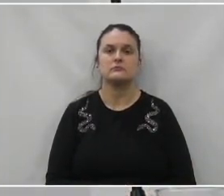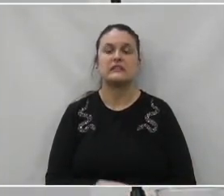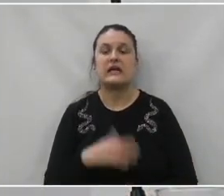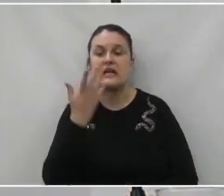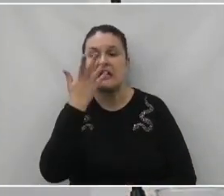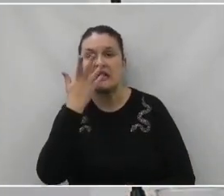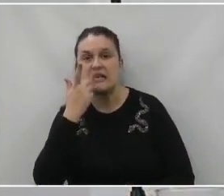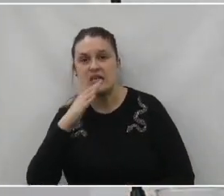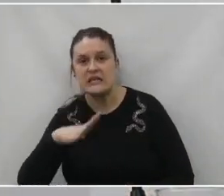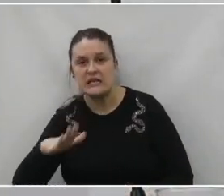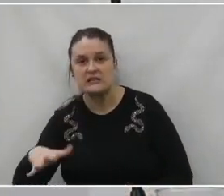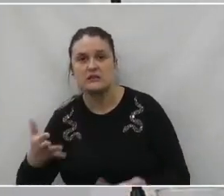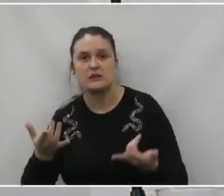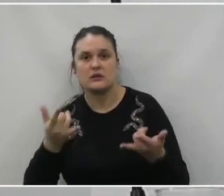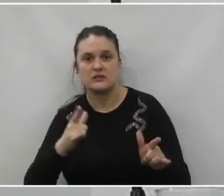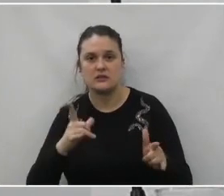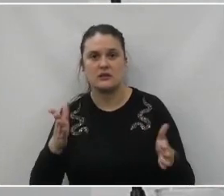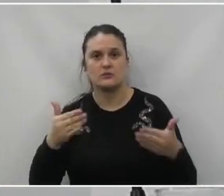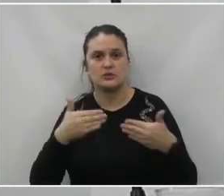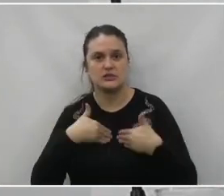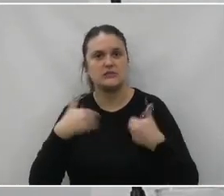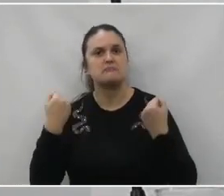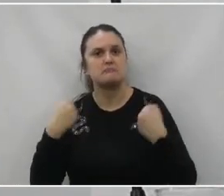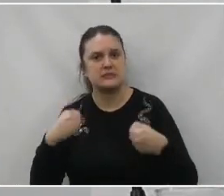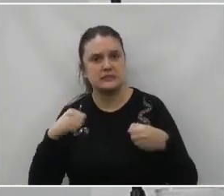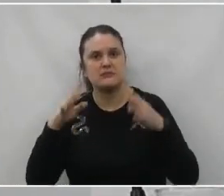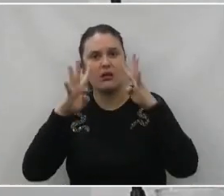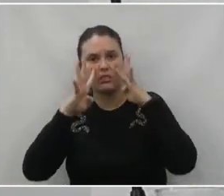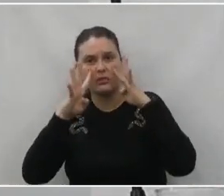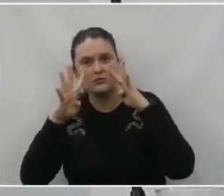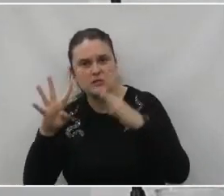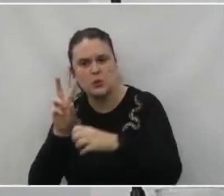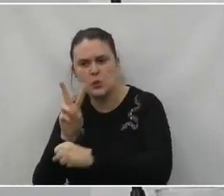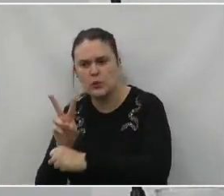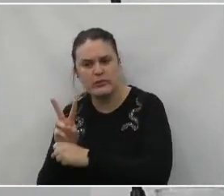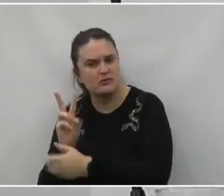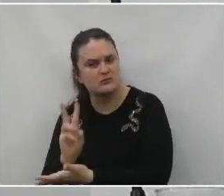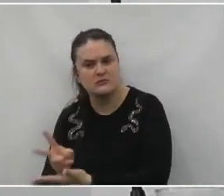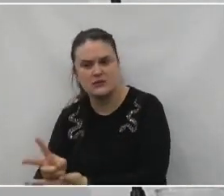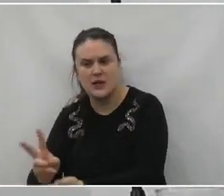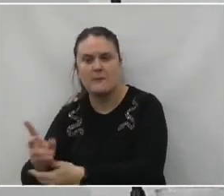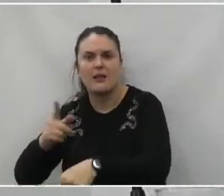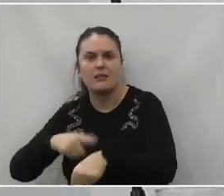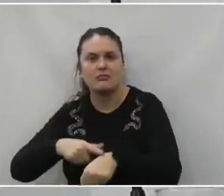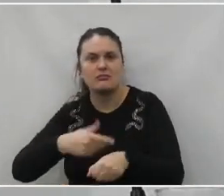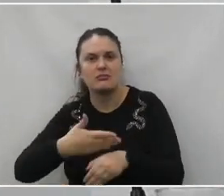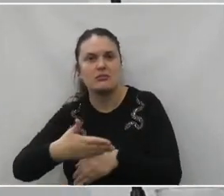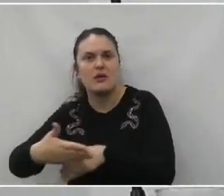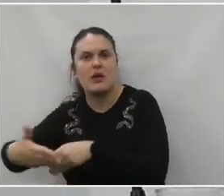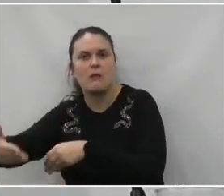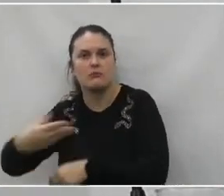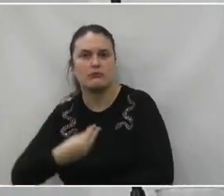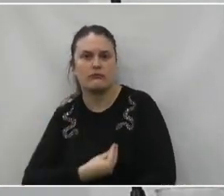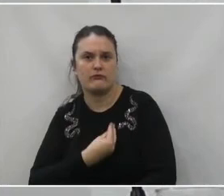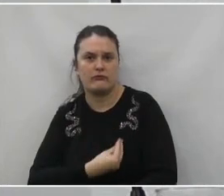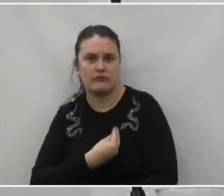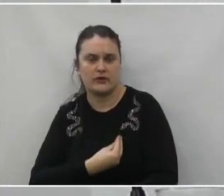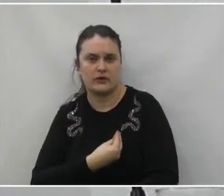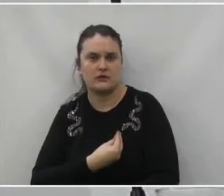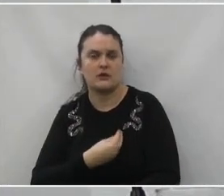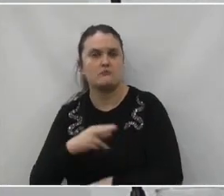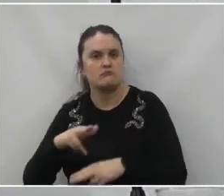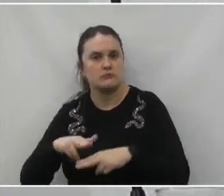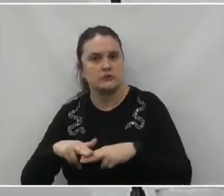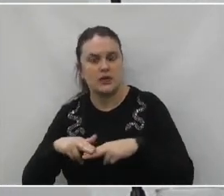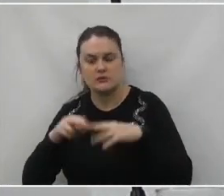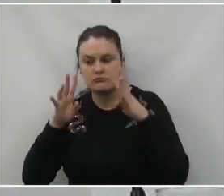Criança ou adolescente com autismo demanda atenção e cuidado intenso. É um período significativo de suas vidas, pela